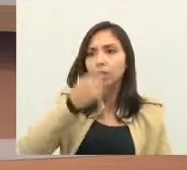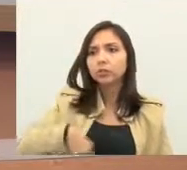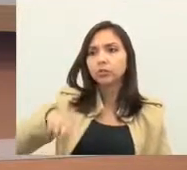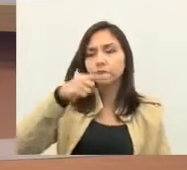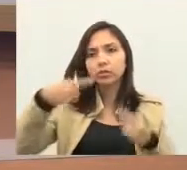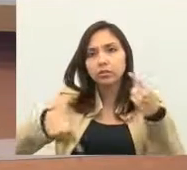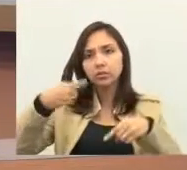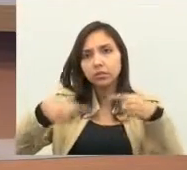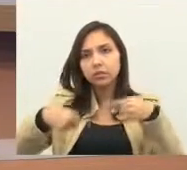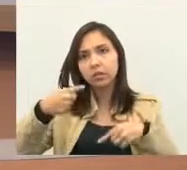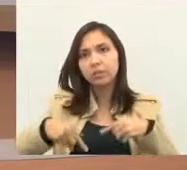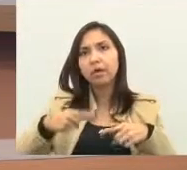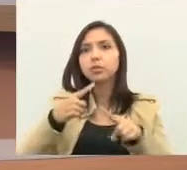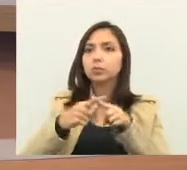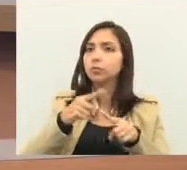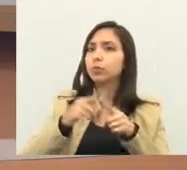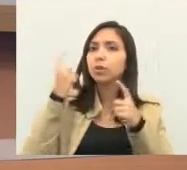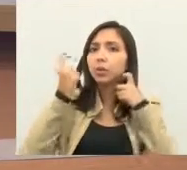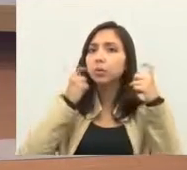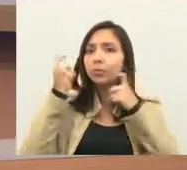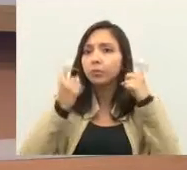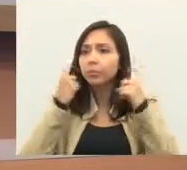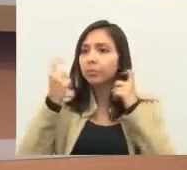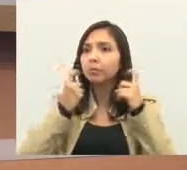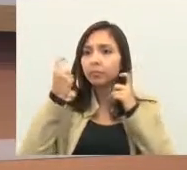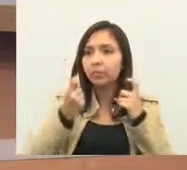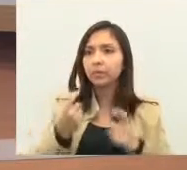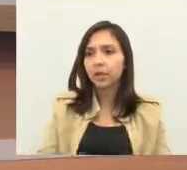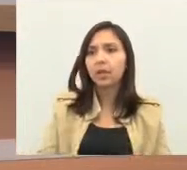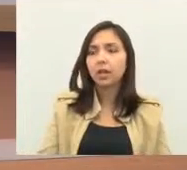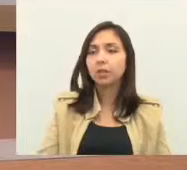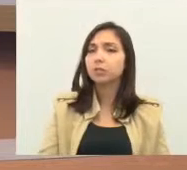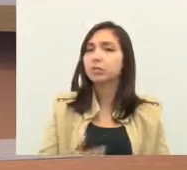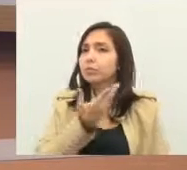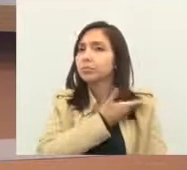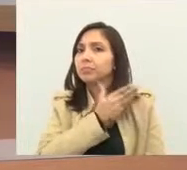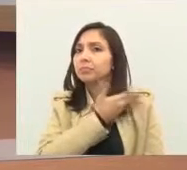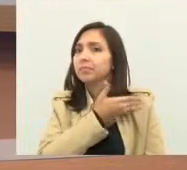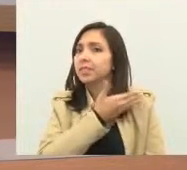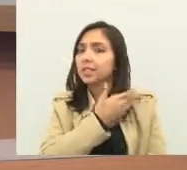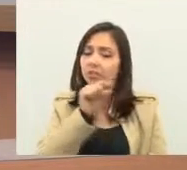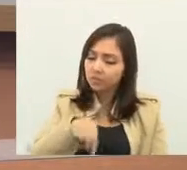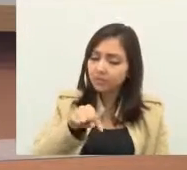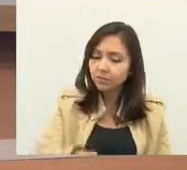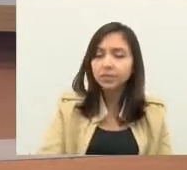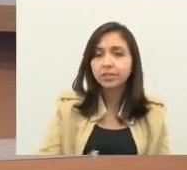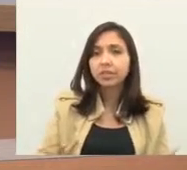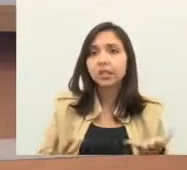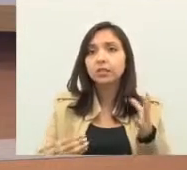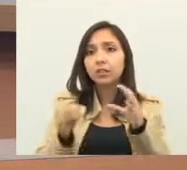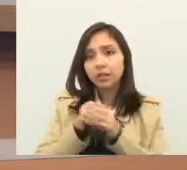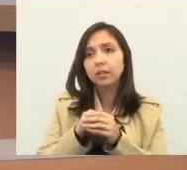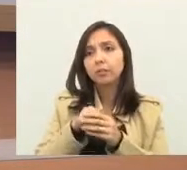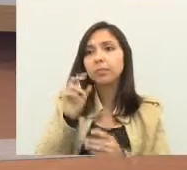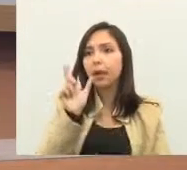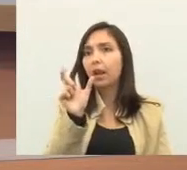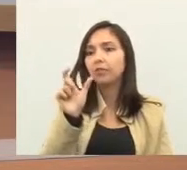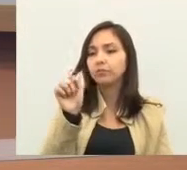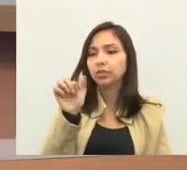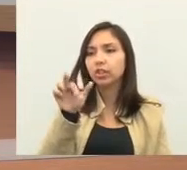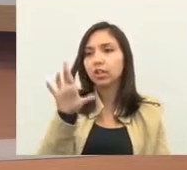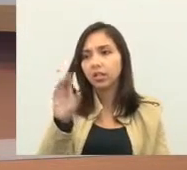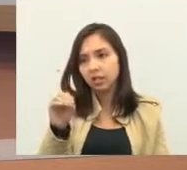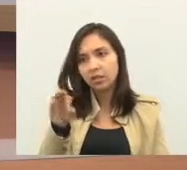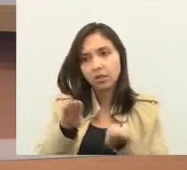esse debate, sim, porque eu fico muito preocupada com o preconceito que está se criando em torno da palavra gênero.